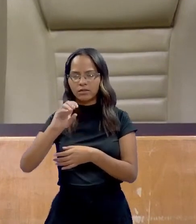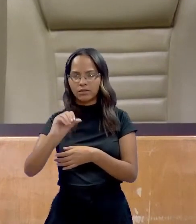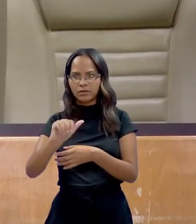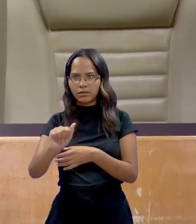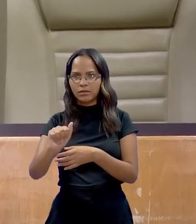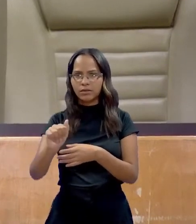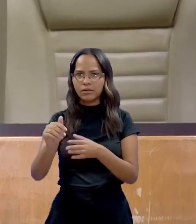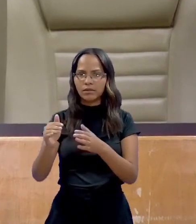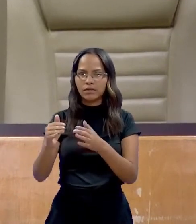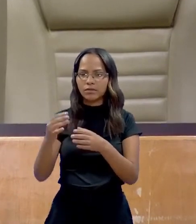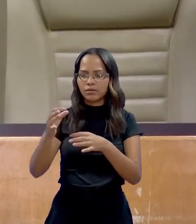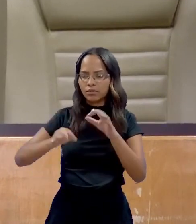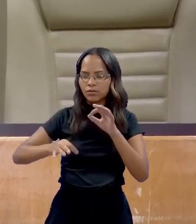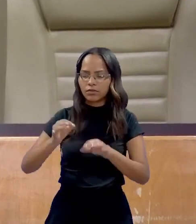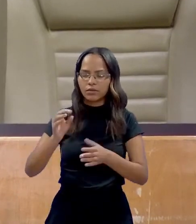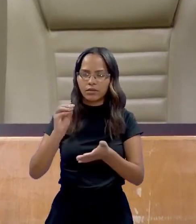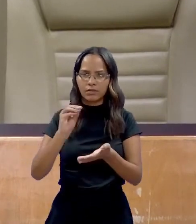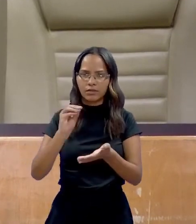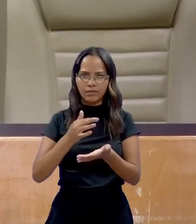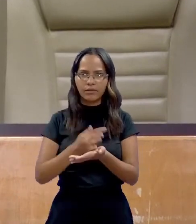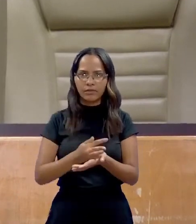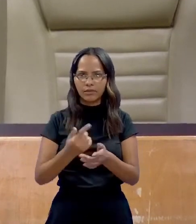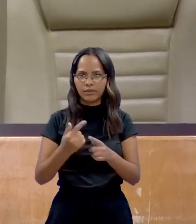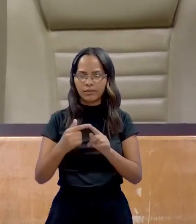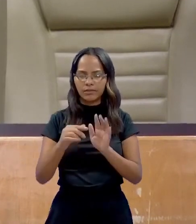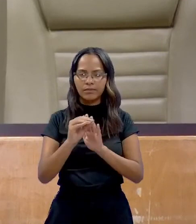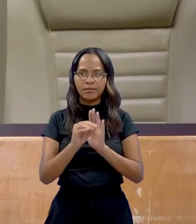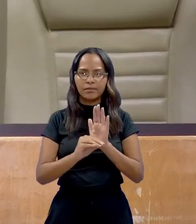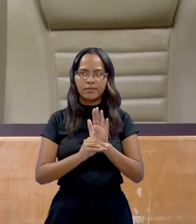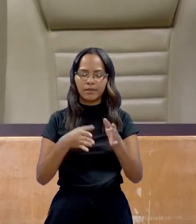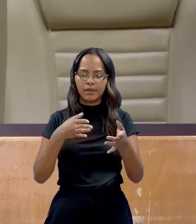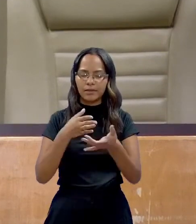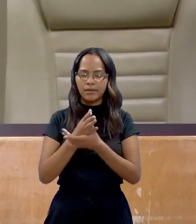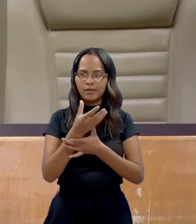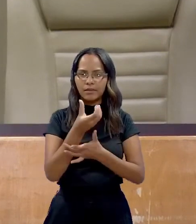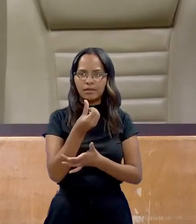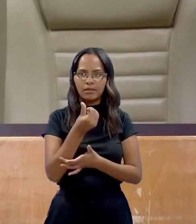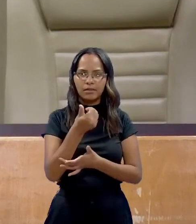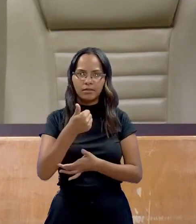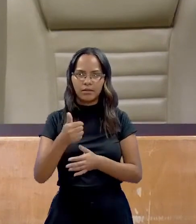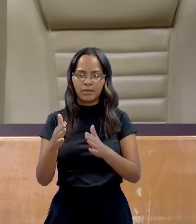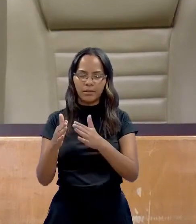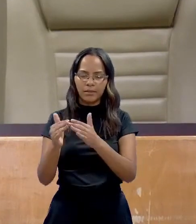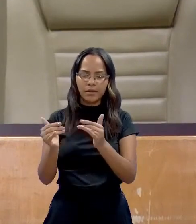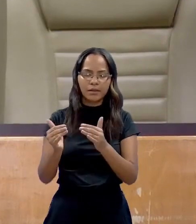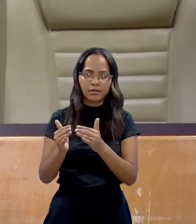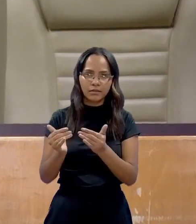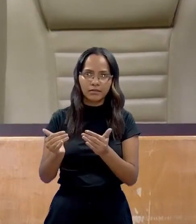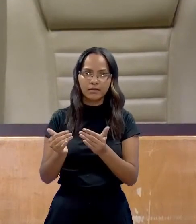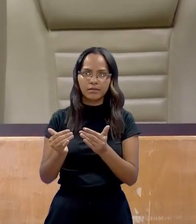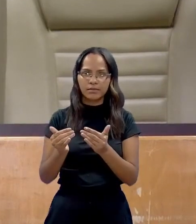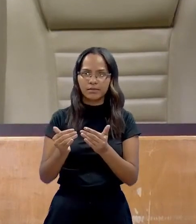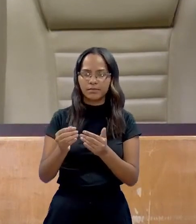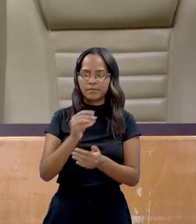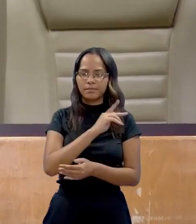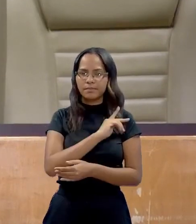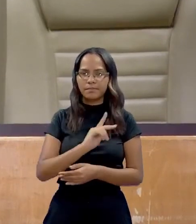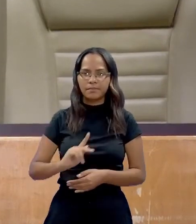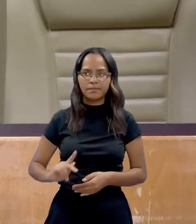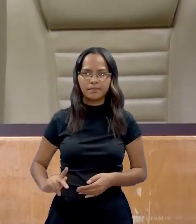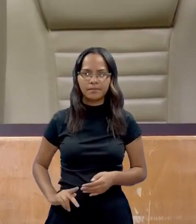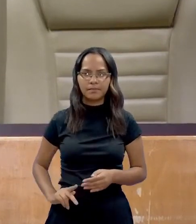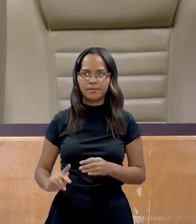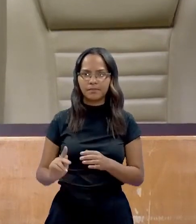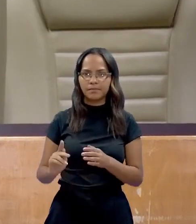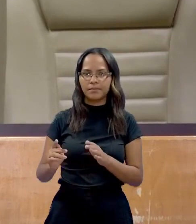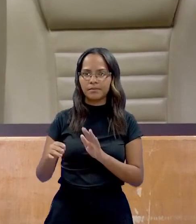meio de ofício. Foram aprovados 61 requerimentos de plano pelo senhor presidente, de acordo com o que